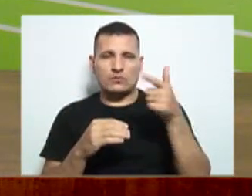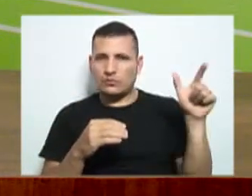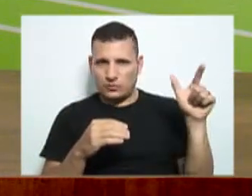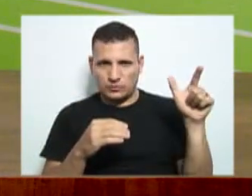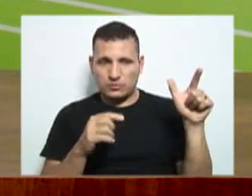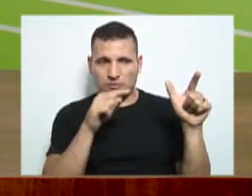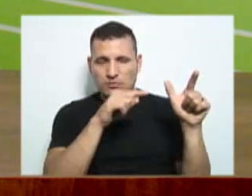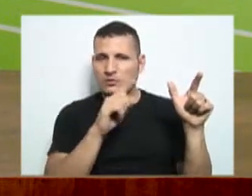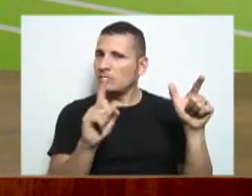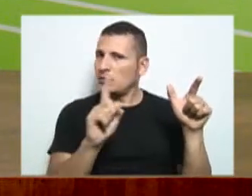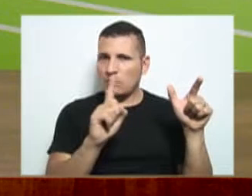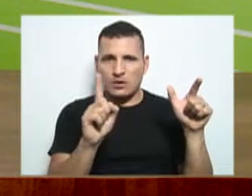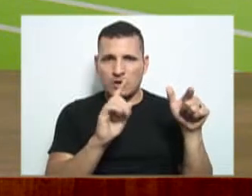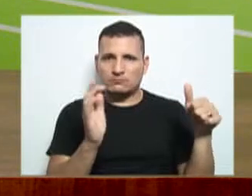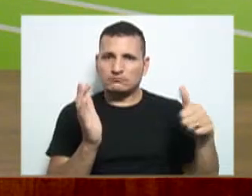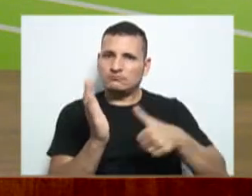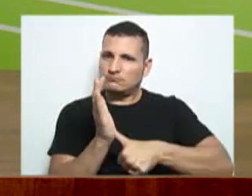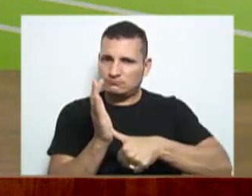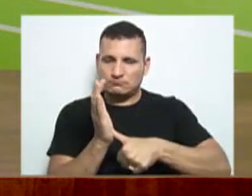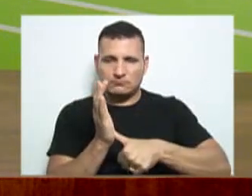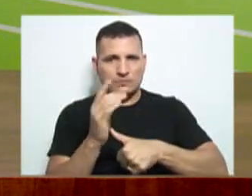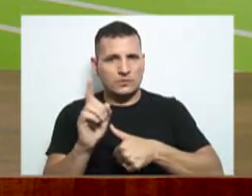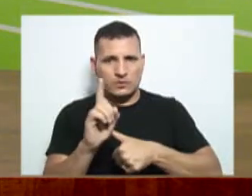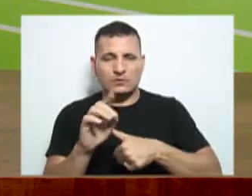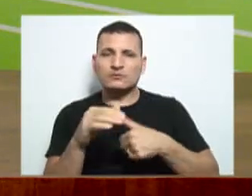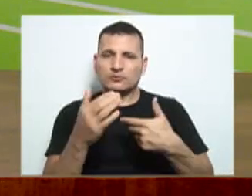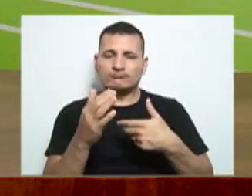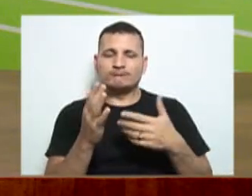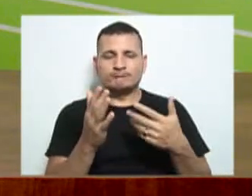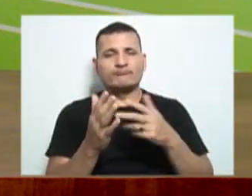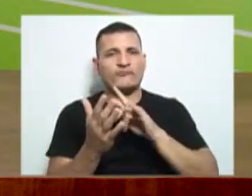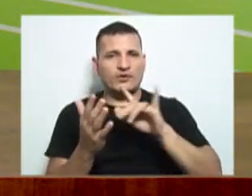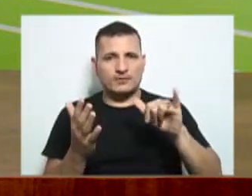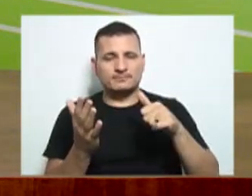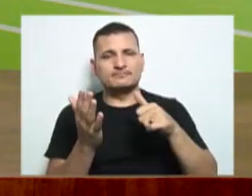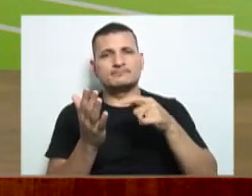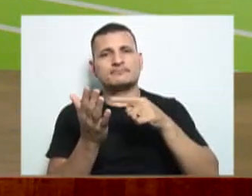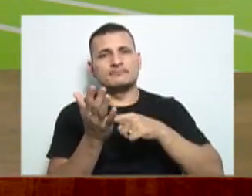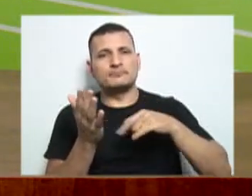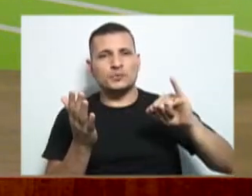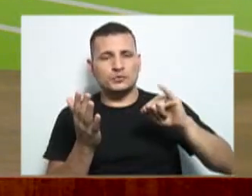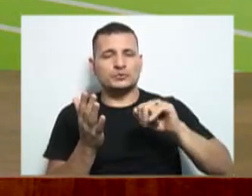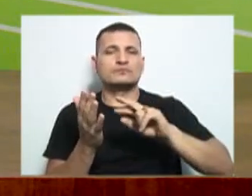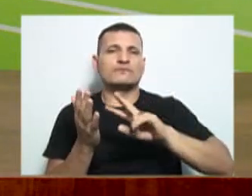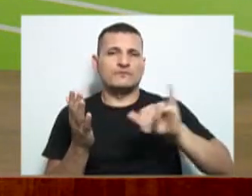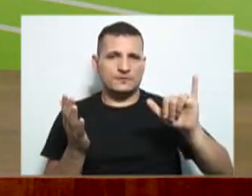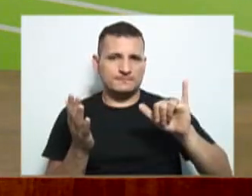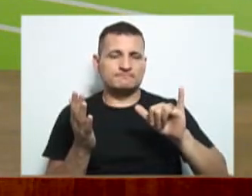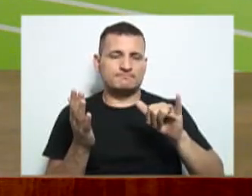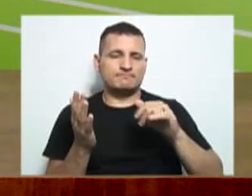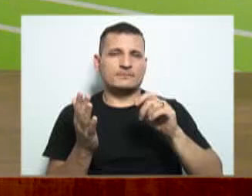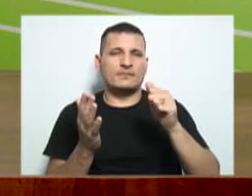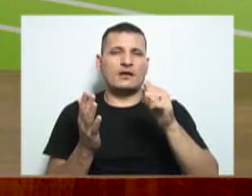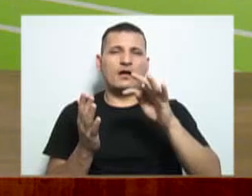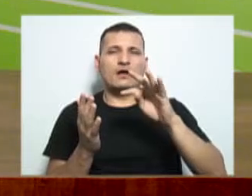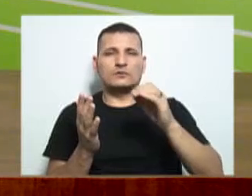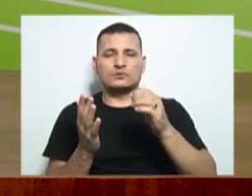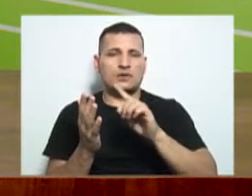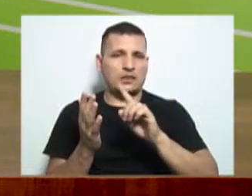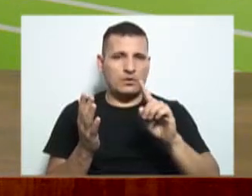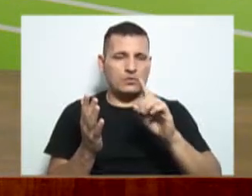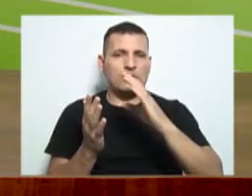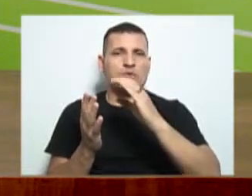não participa. Nesse caso, o imposto vai incidir imposto de renda dos atos não